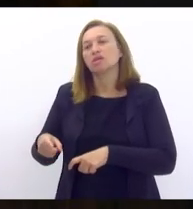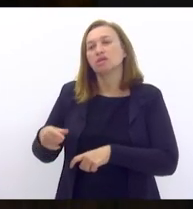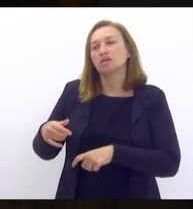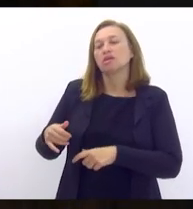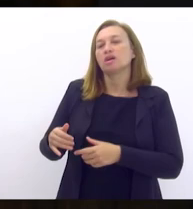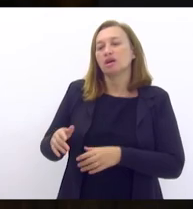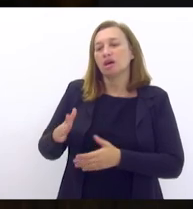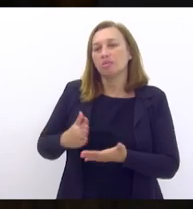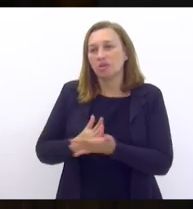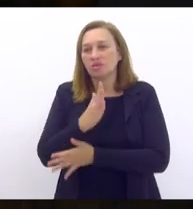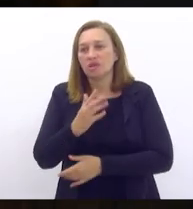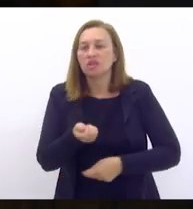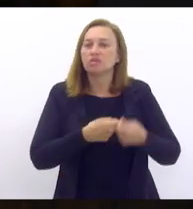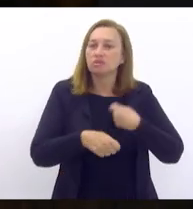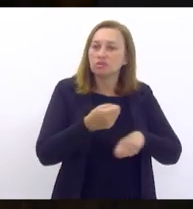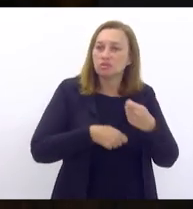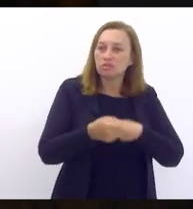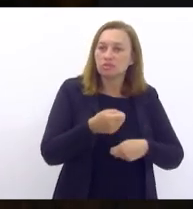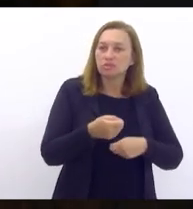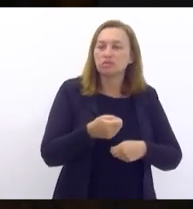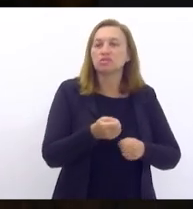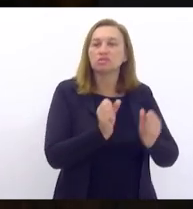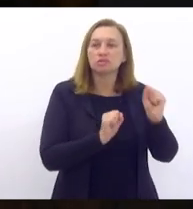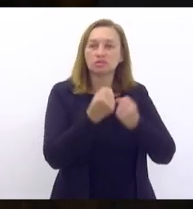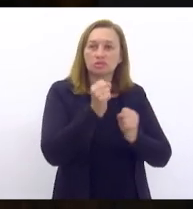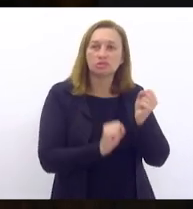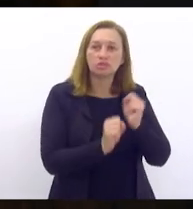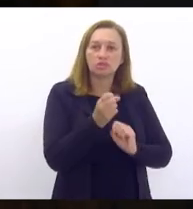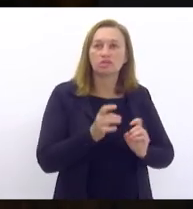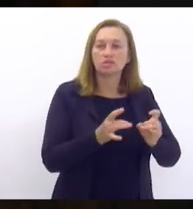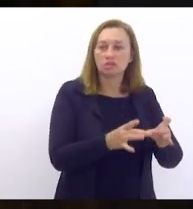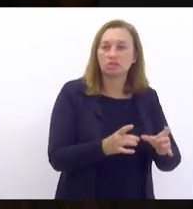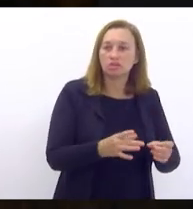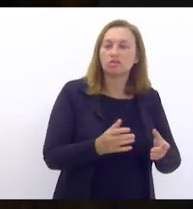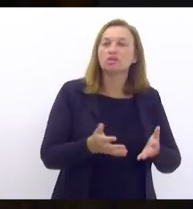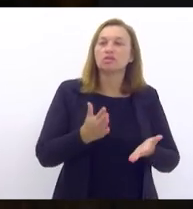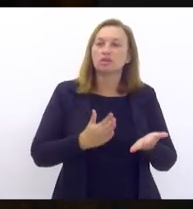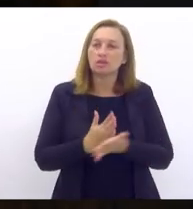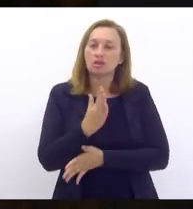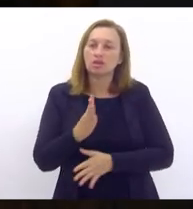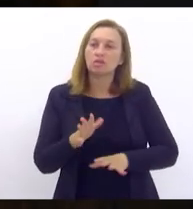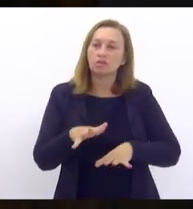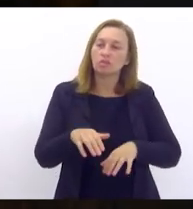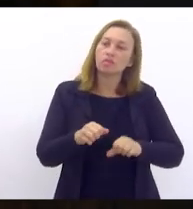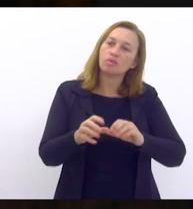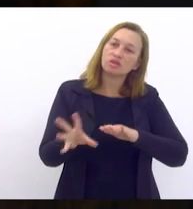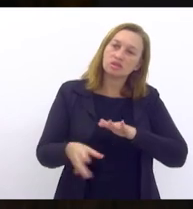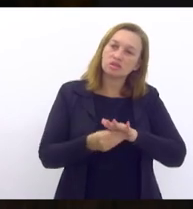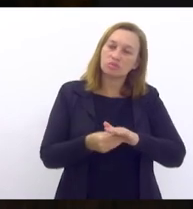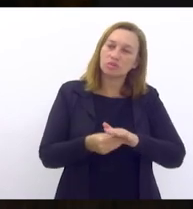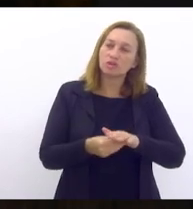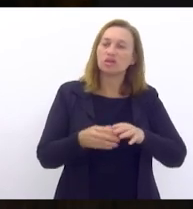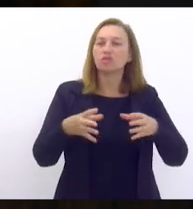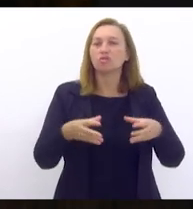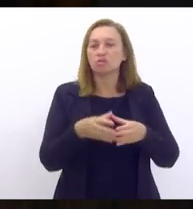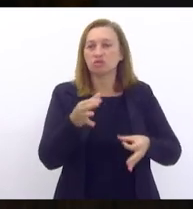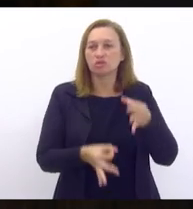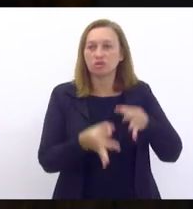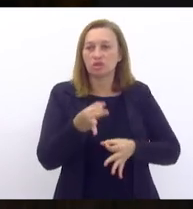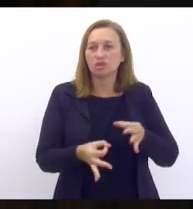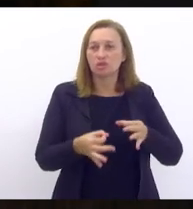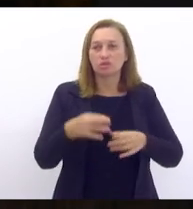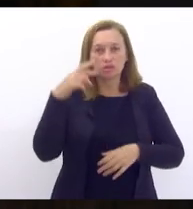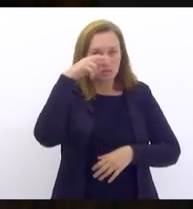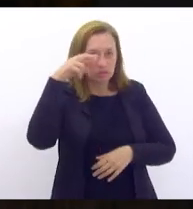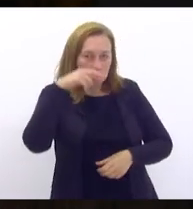Pesqueira, favorável. De Economia e dos Comércios, favorável. Com as emendas da Comissão de Constituição e Justiça, de Orçamento, Fiscalização